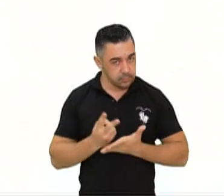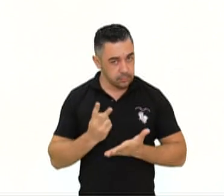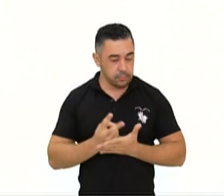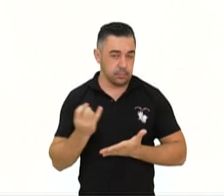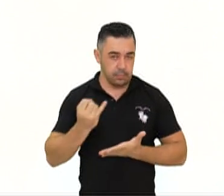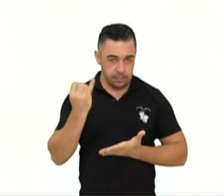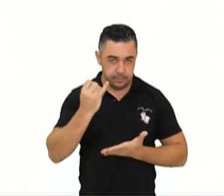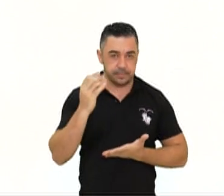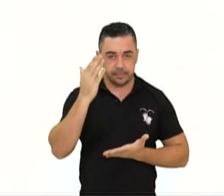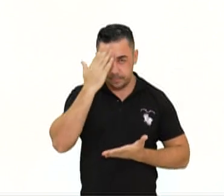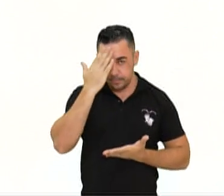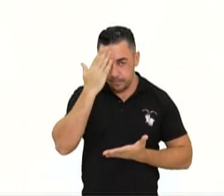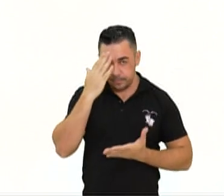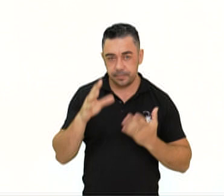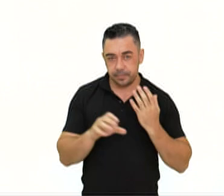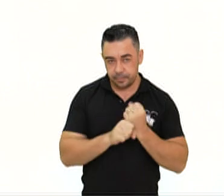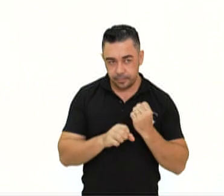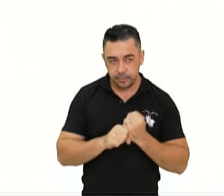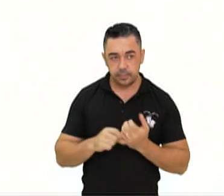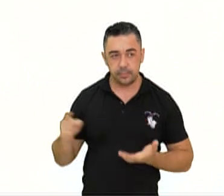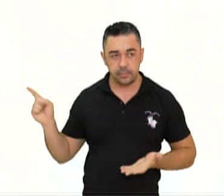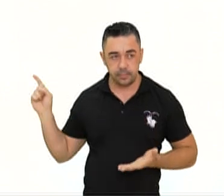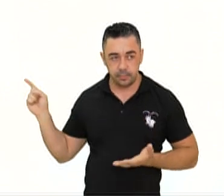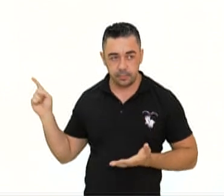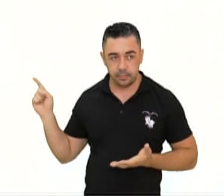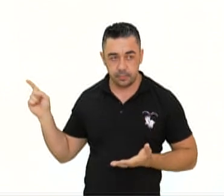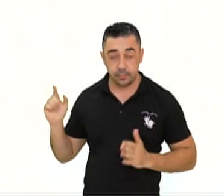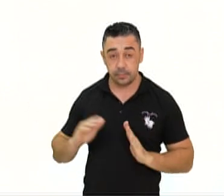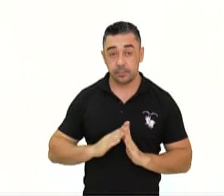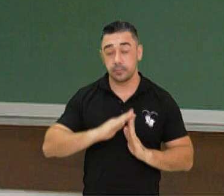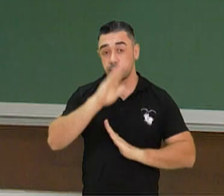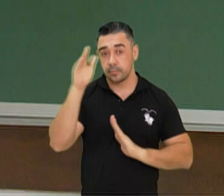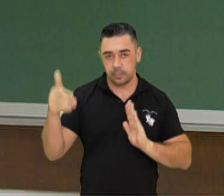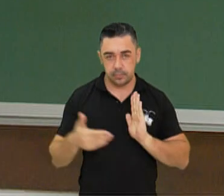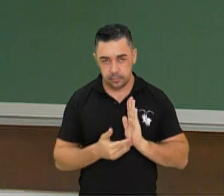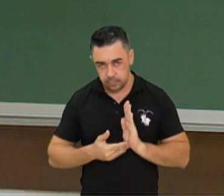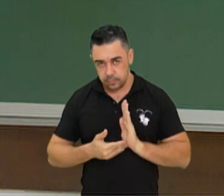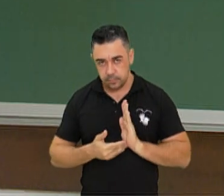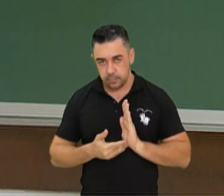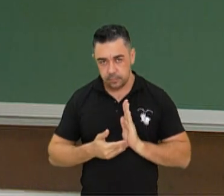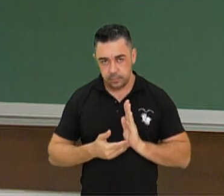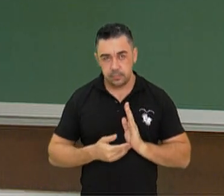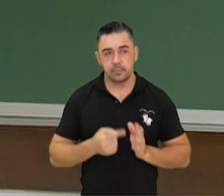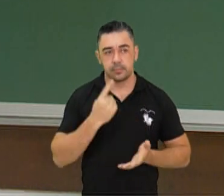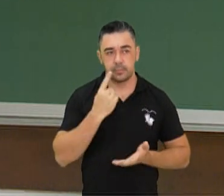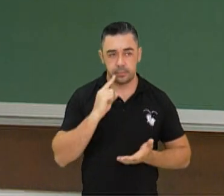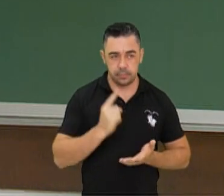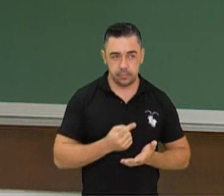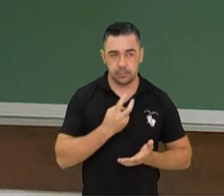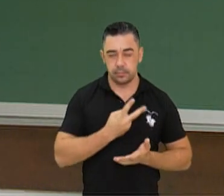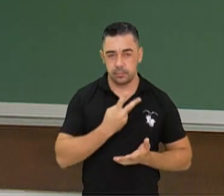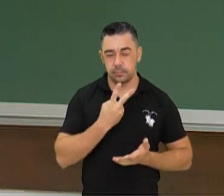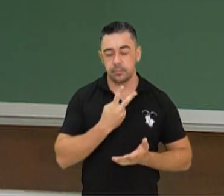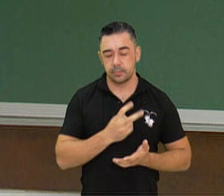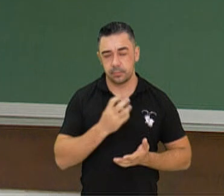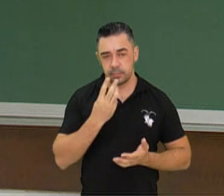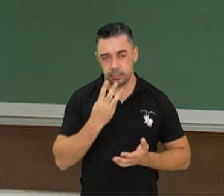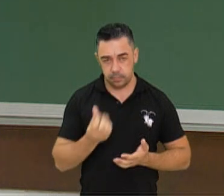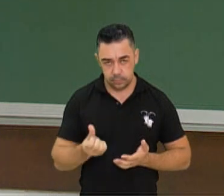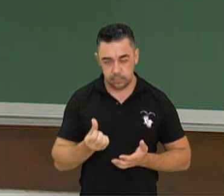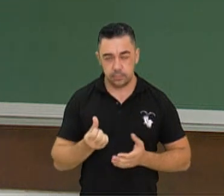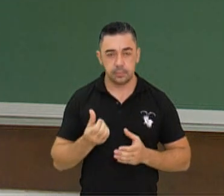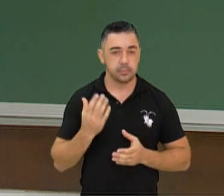muito importante anotar esses dados. Então, eu tenho que a área total desse tronco é 1.536 π